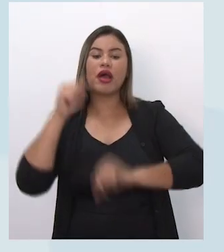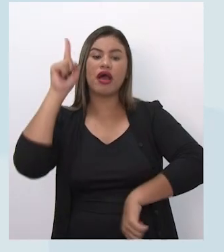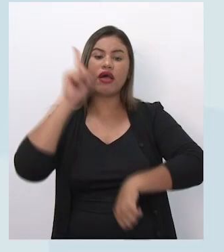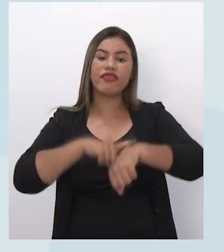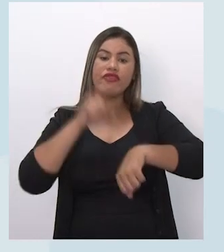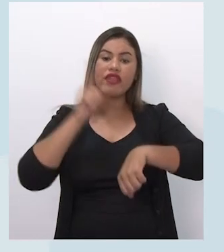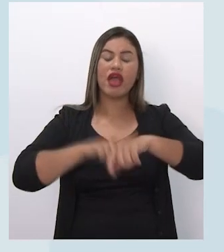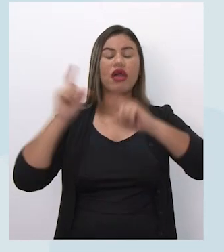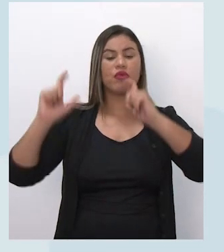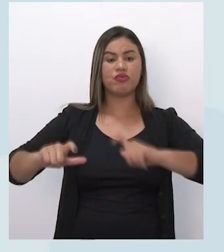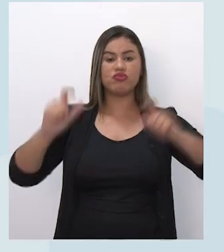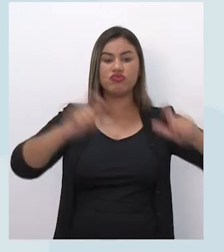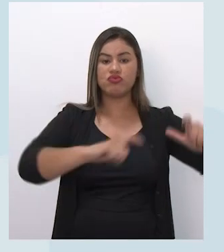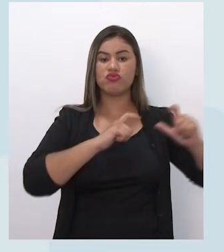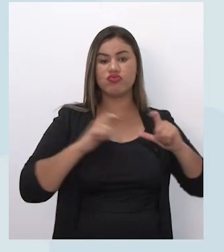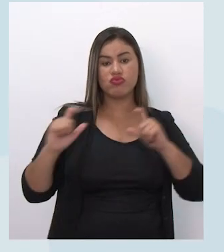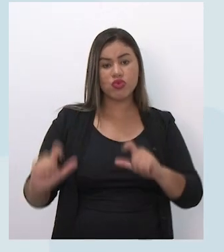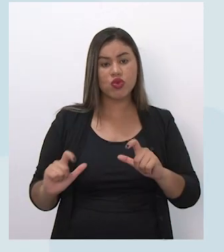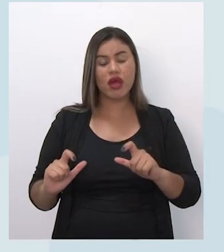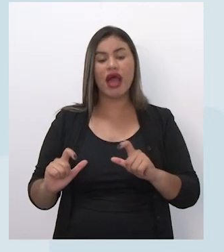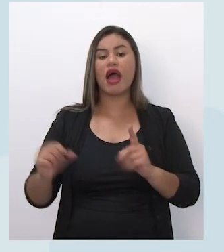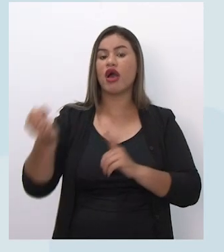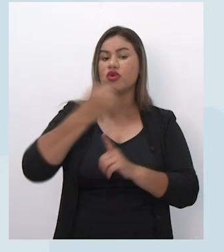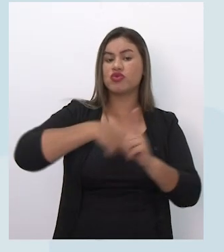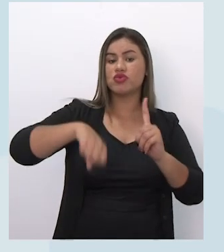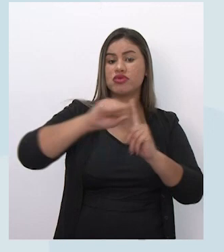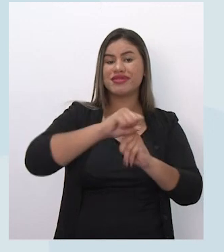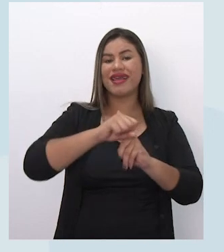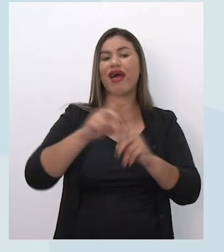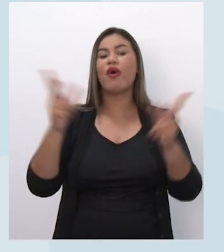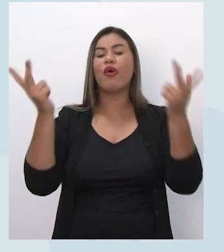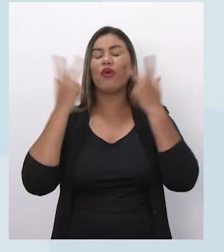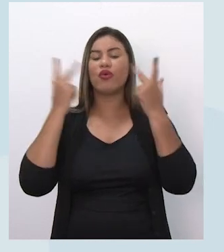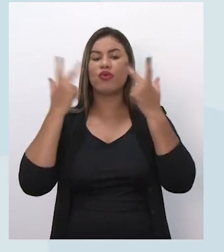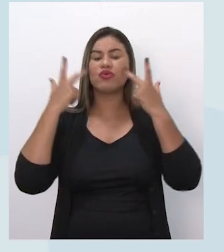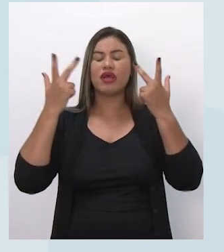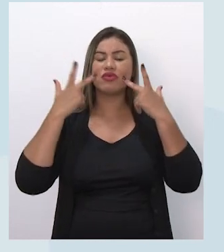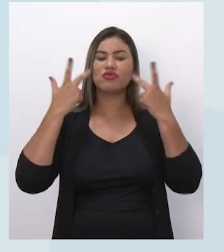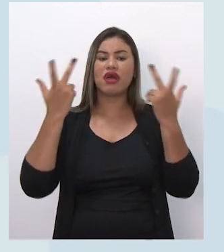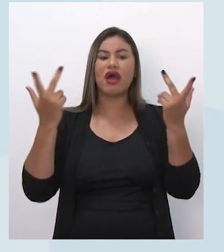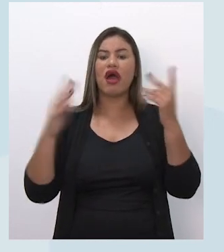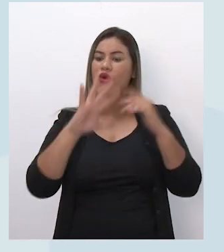o espaço, a sociedade e a natureza, a qual...